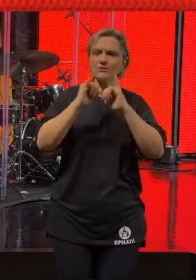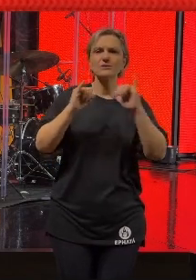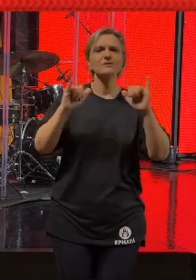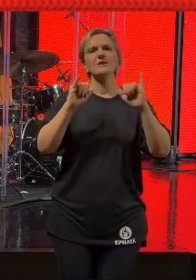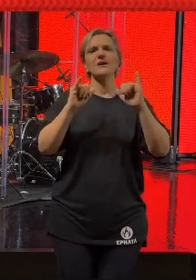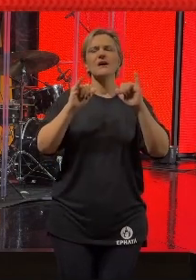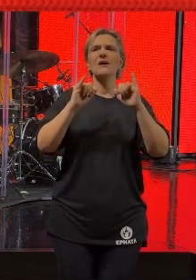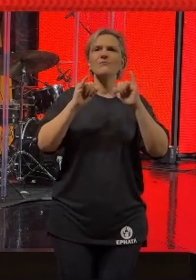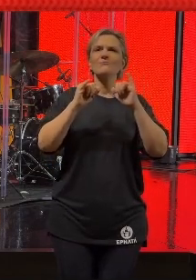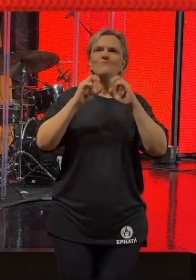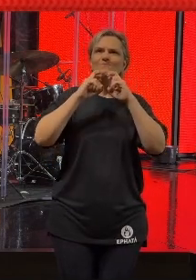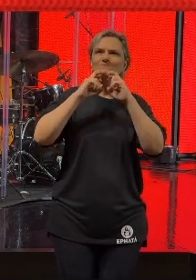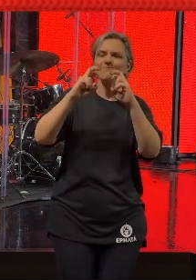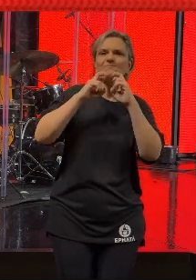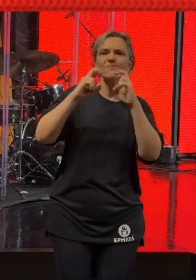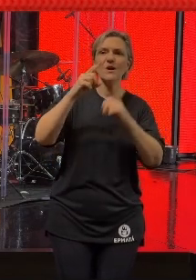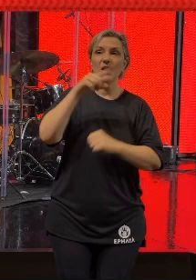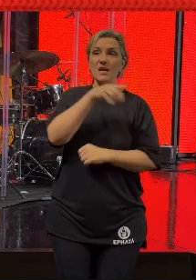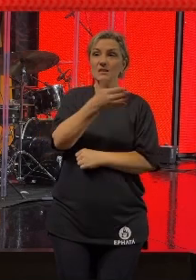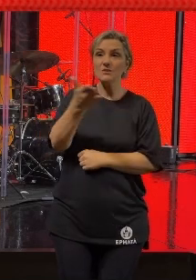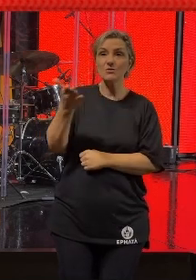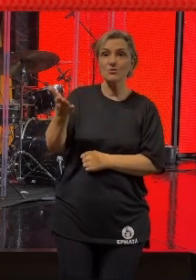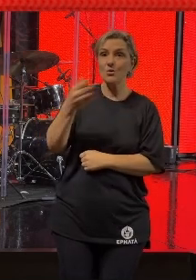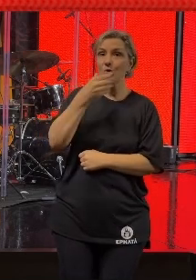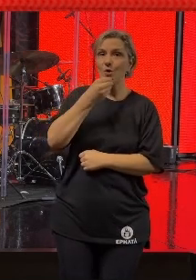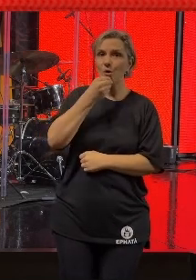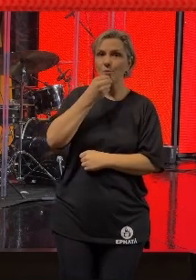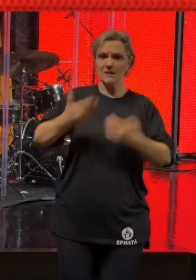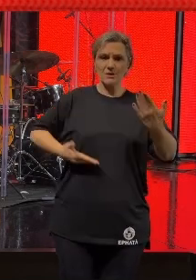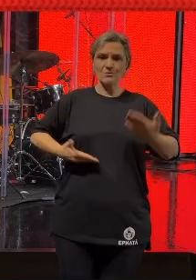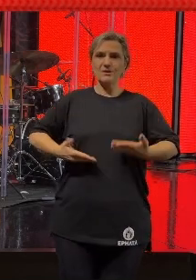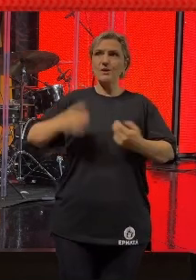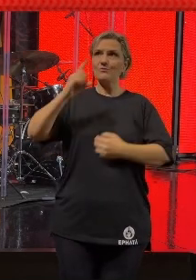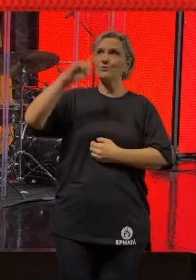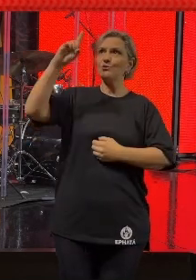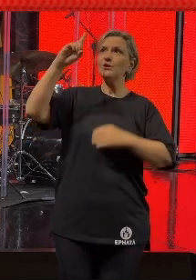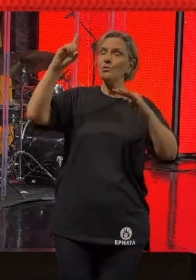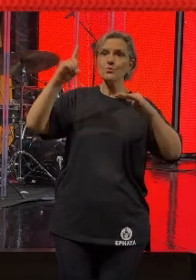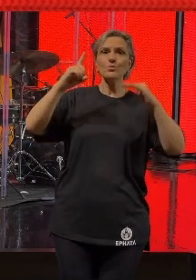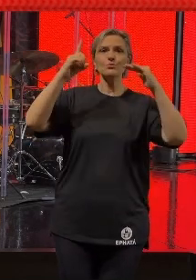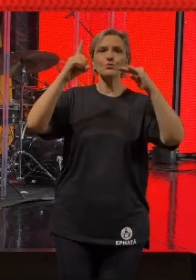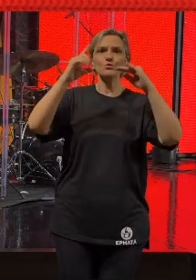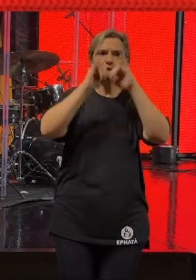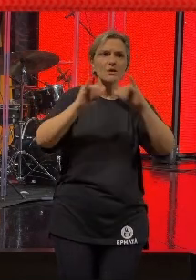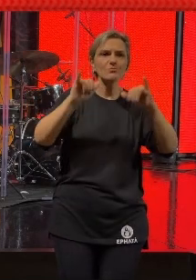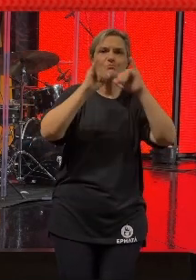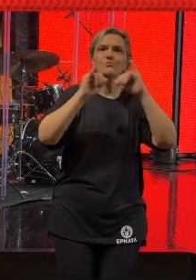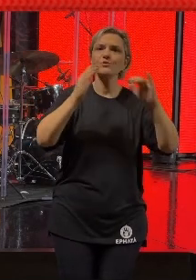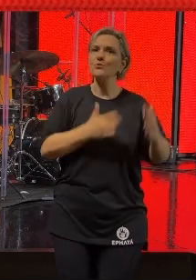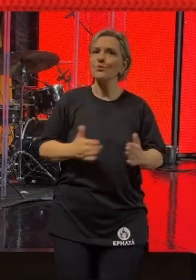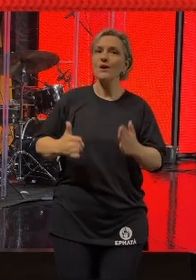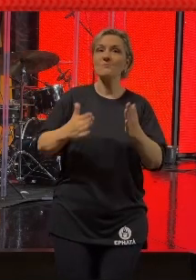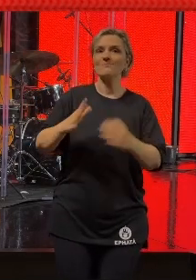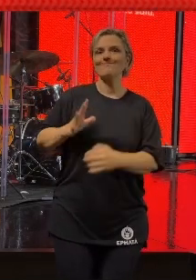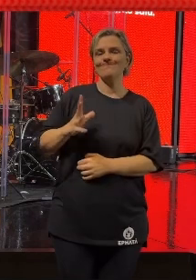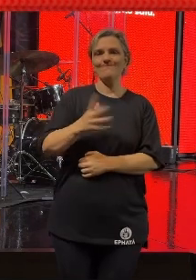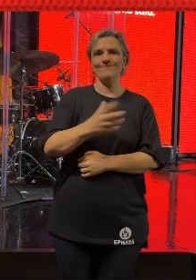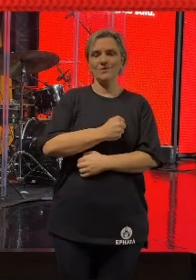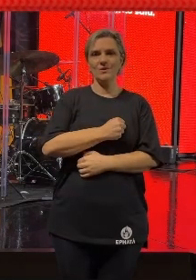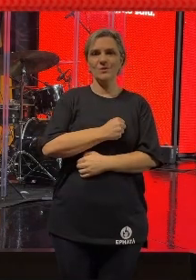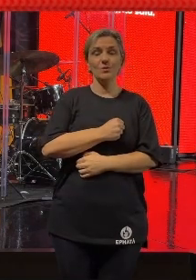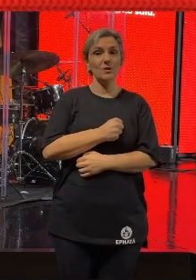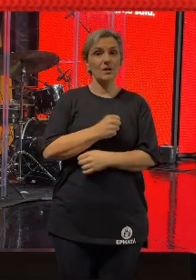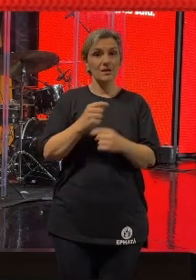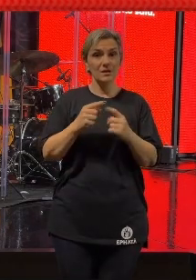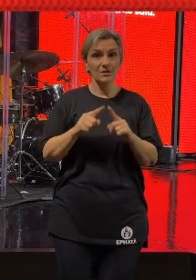homens são servos do Deus Altíssimo e anunciam a vocês o caminho da salvação.